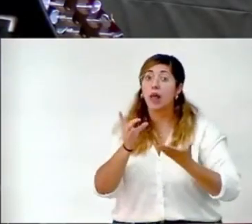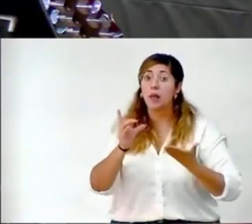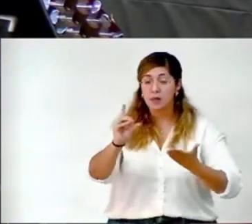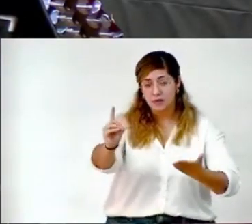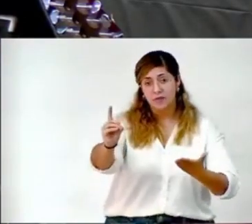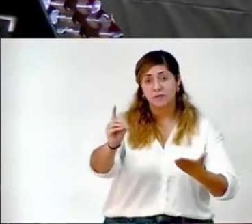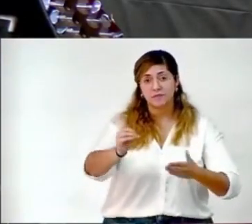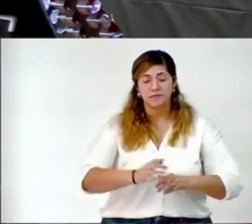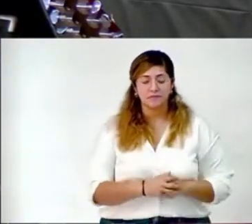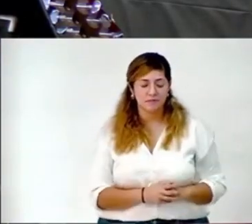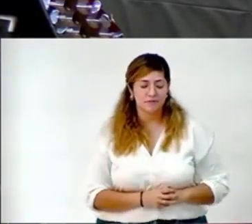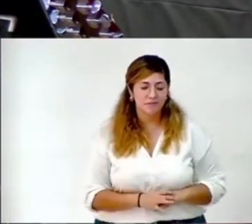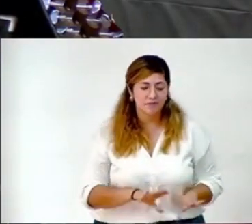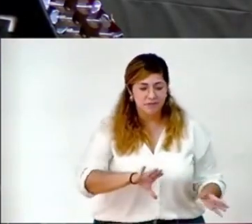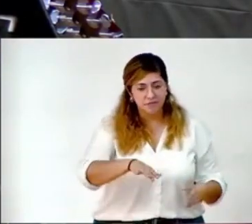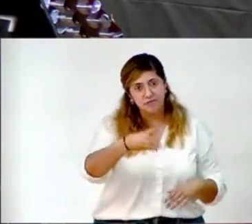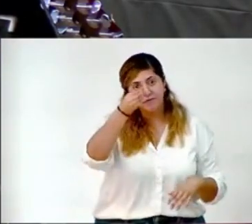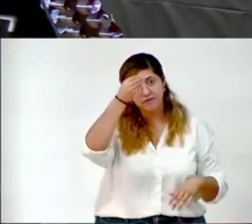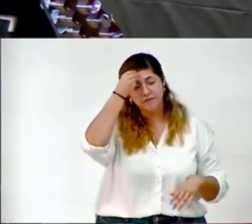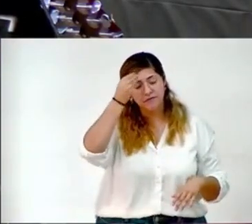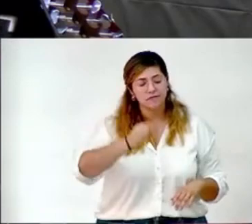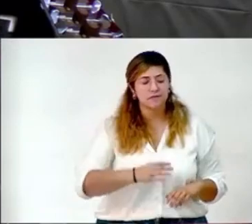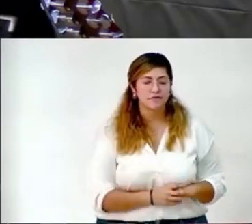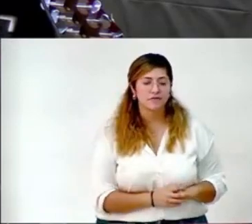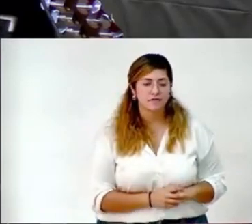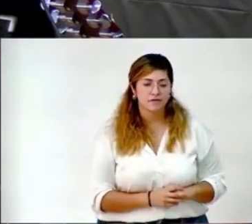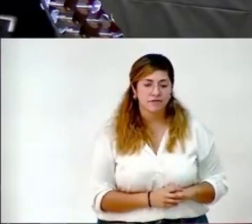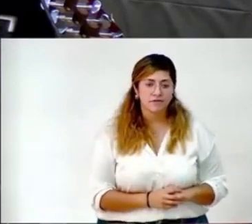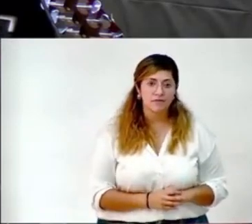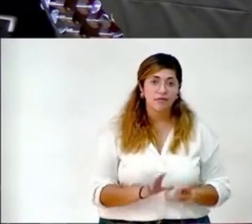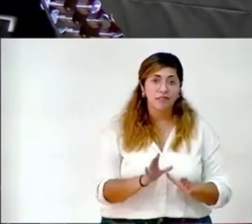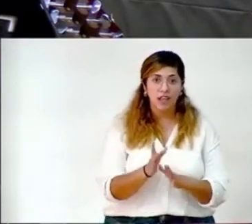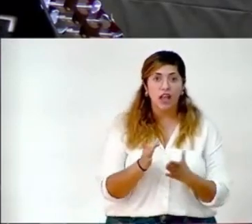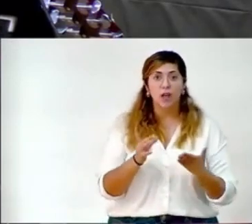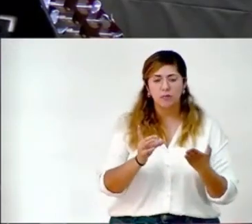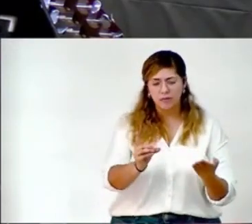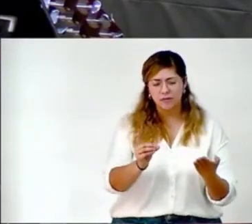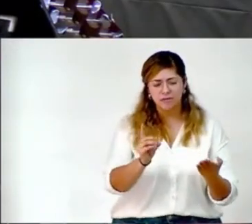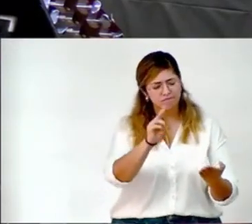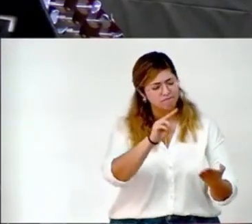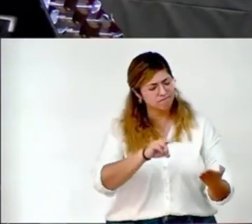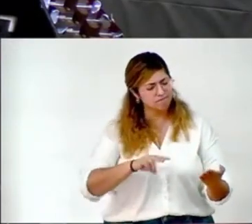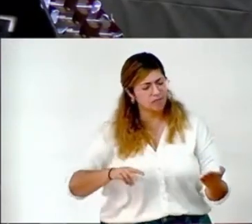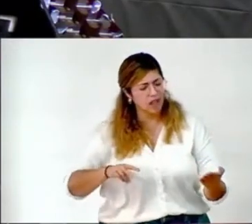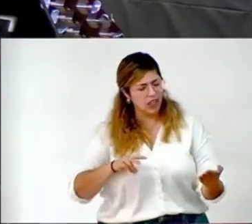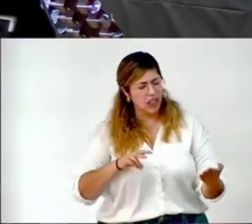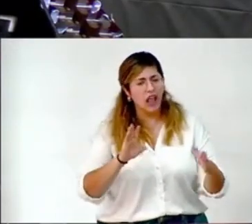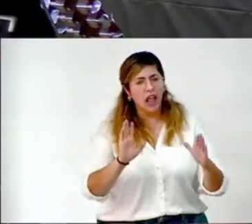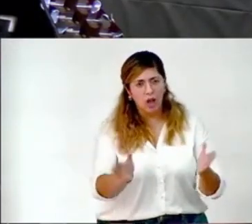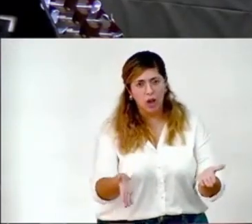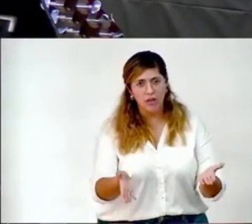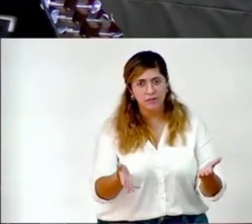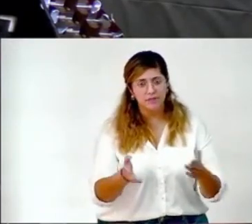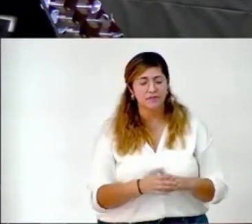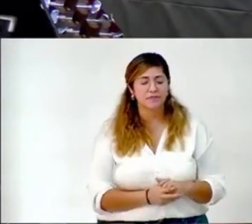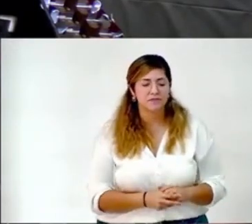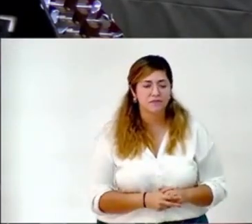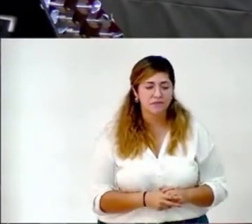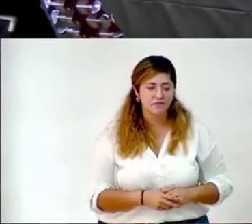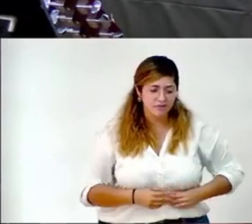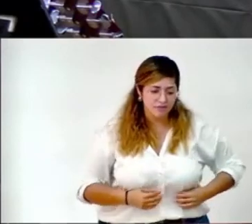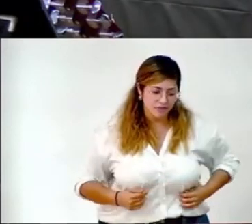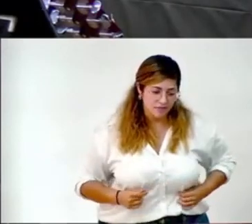à palavra de Deus. O texto que está diante de nós nos diz: